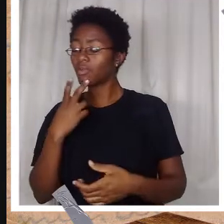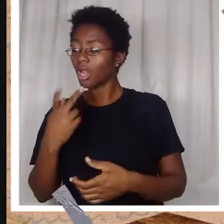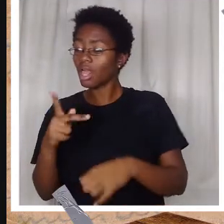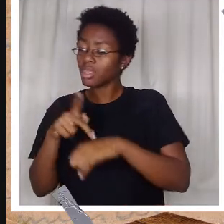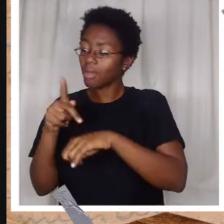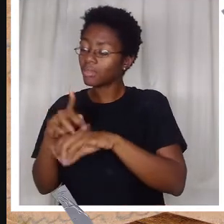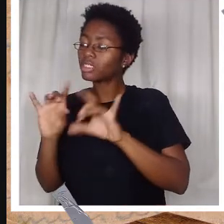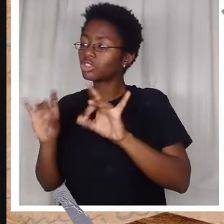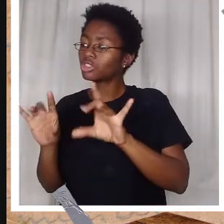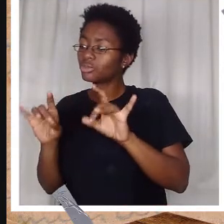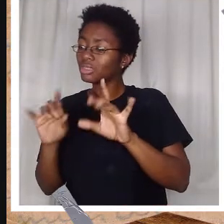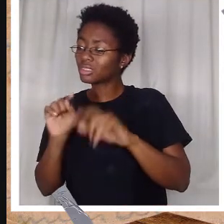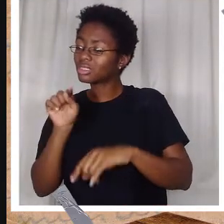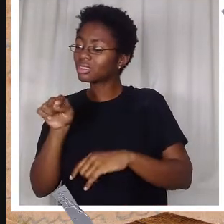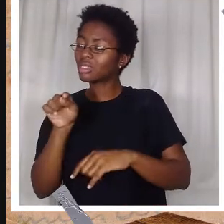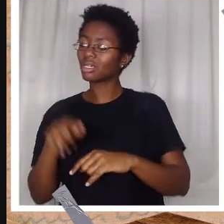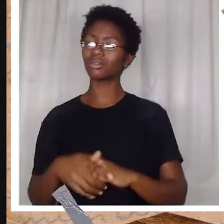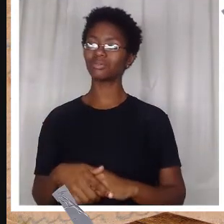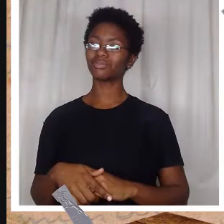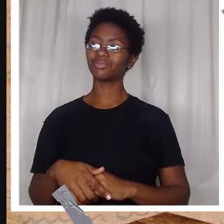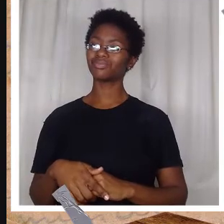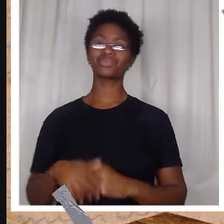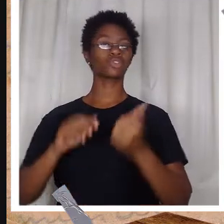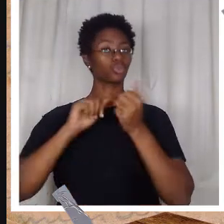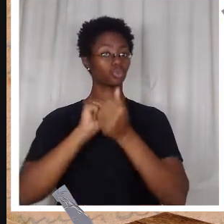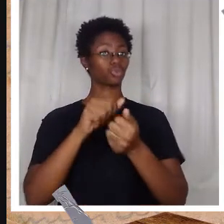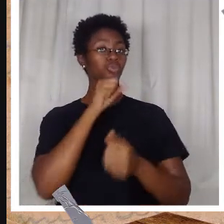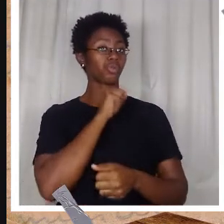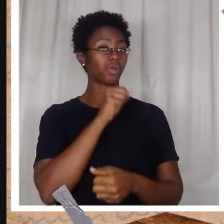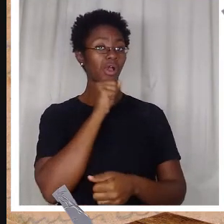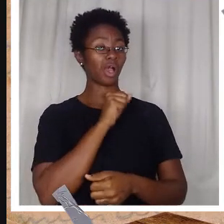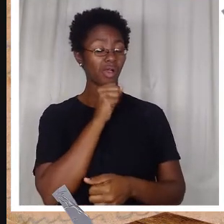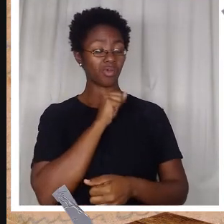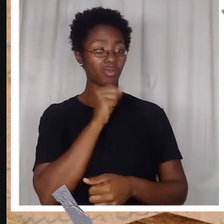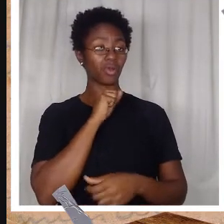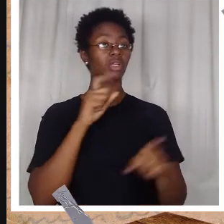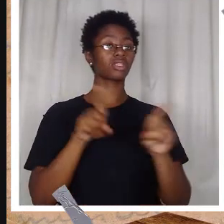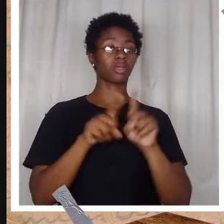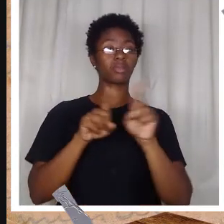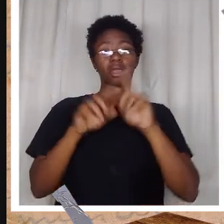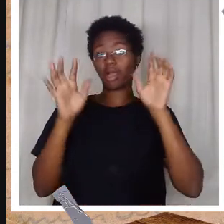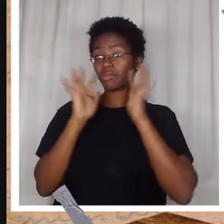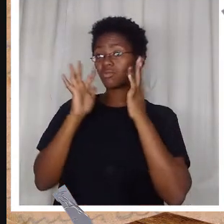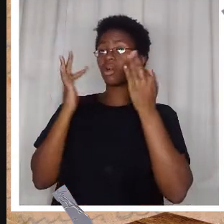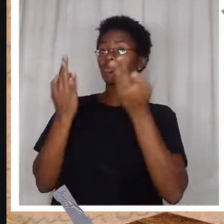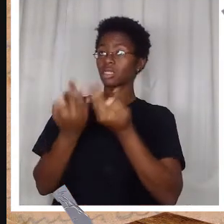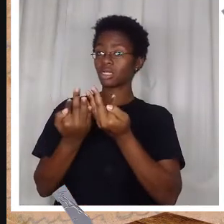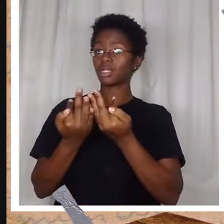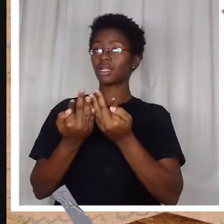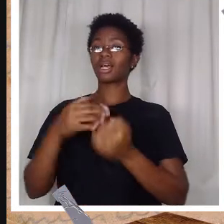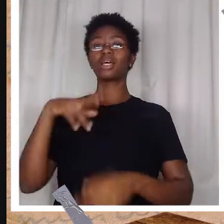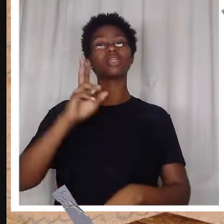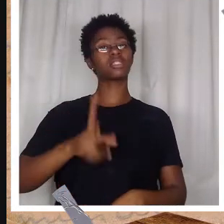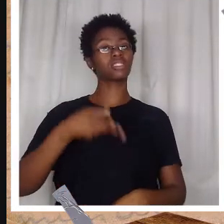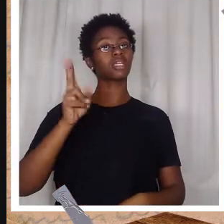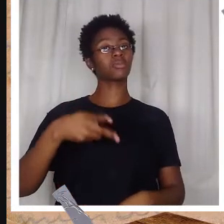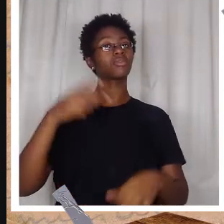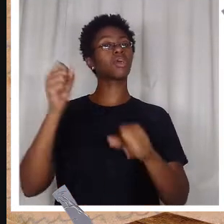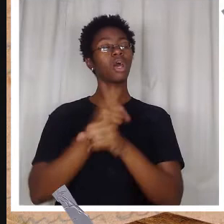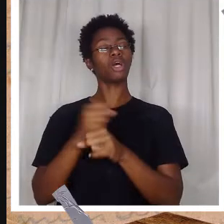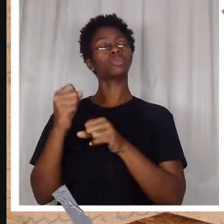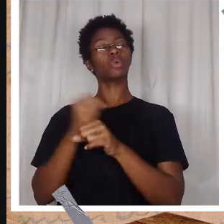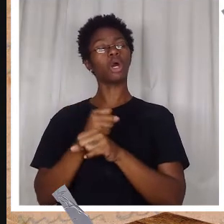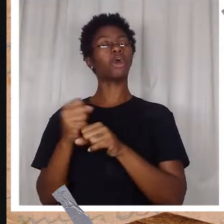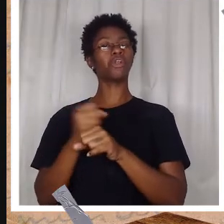da Soledade, junto com a sua avó e depois com a família que vai constituir, passou a celebrar